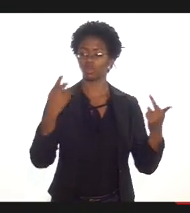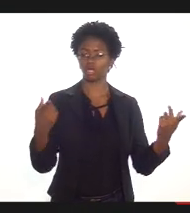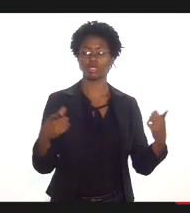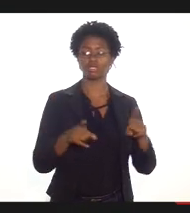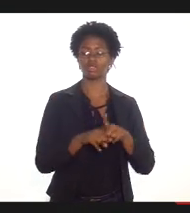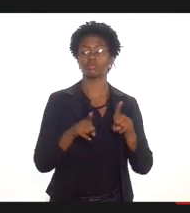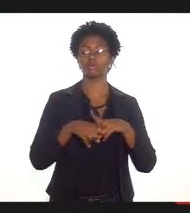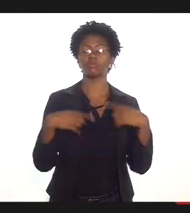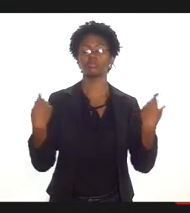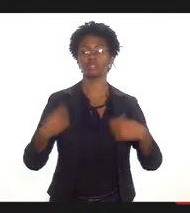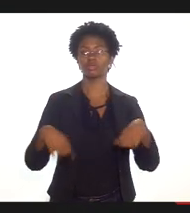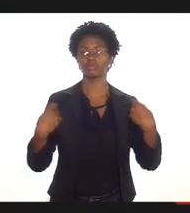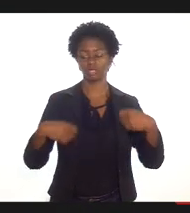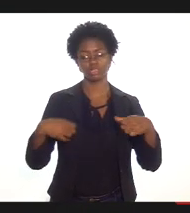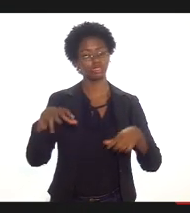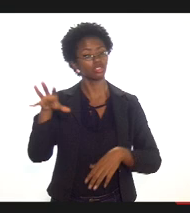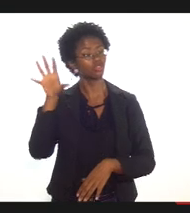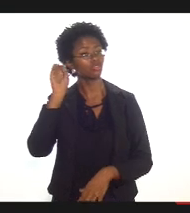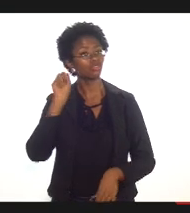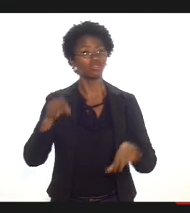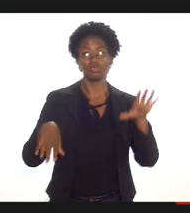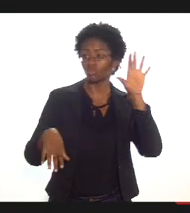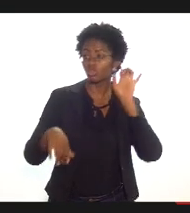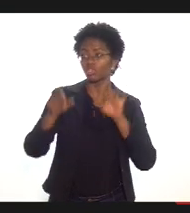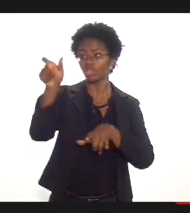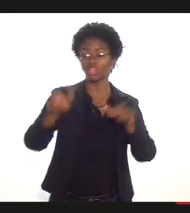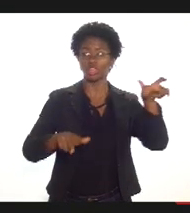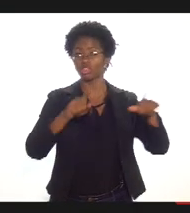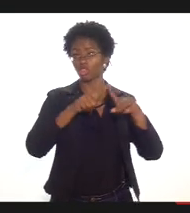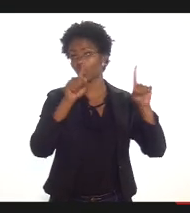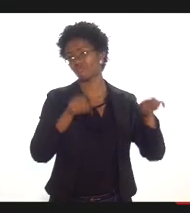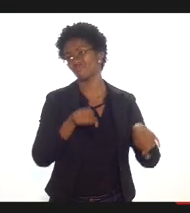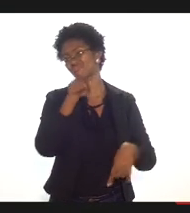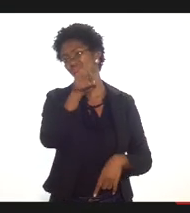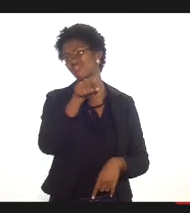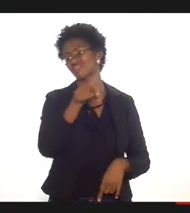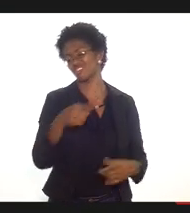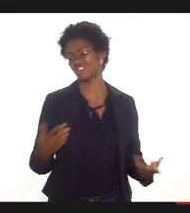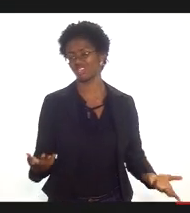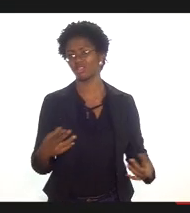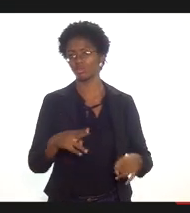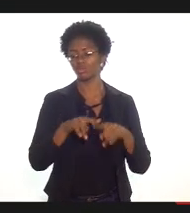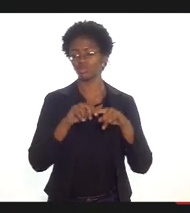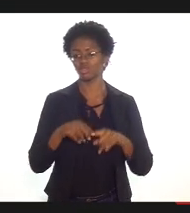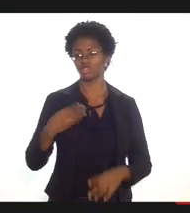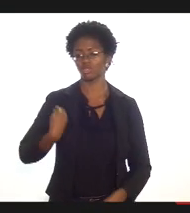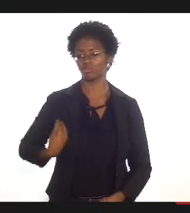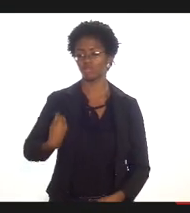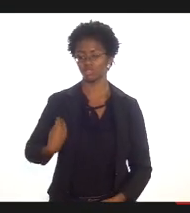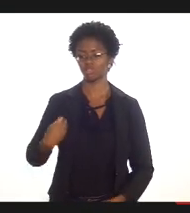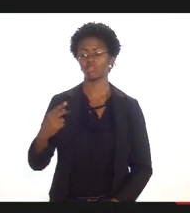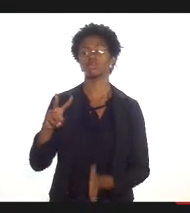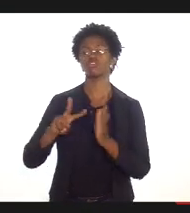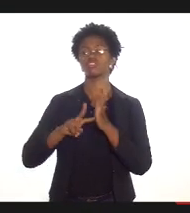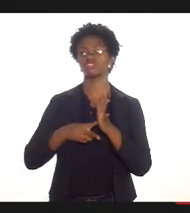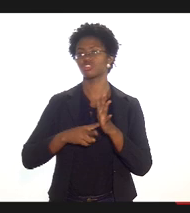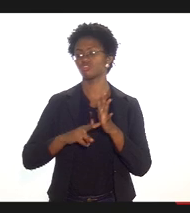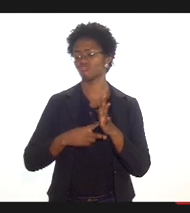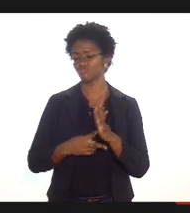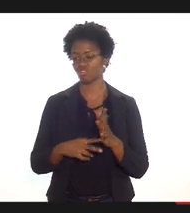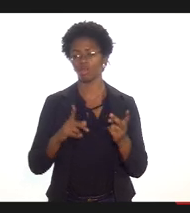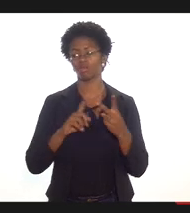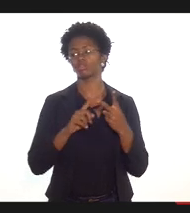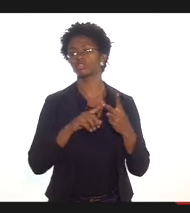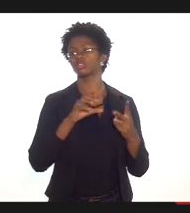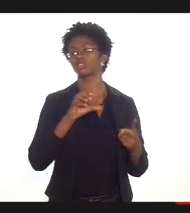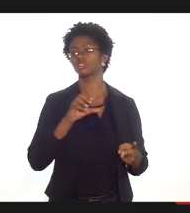gente precisa também escutar os trabalhadores dessa rede. Por isso aqui a presença dos sindicatos, a presença da